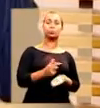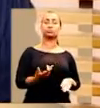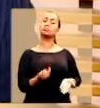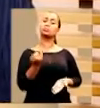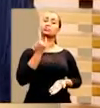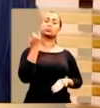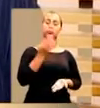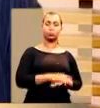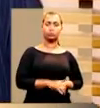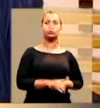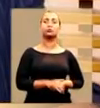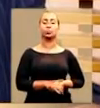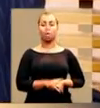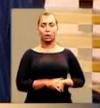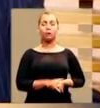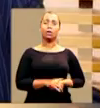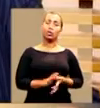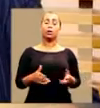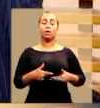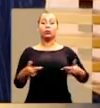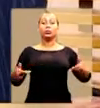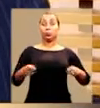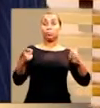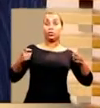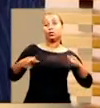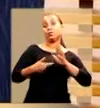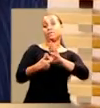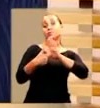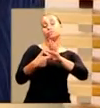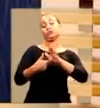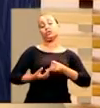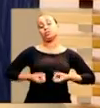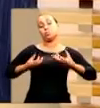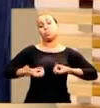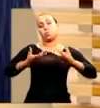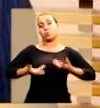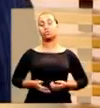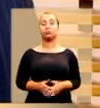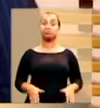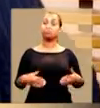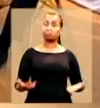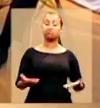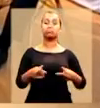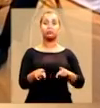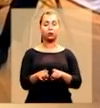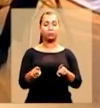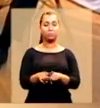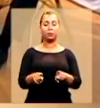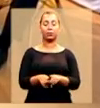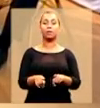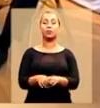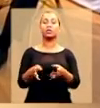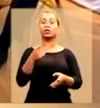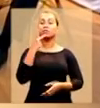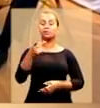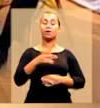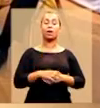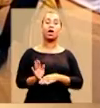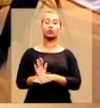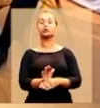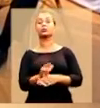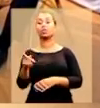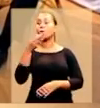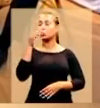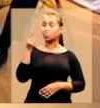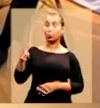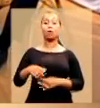incentivo, valorizando aquelas manifestações espontâneas que brotam na comunidade. Eu queria chamar a atenção também,